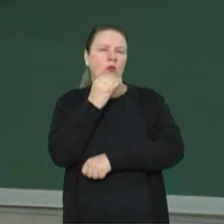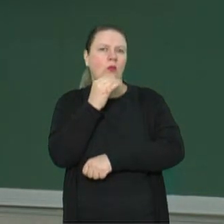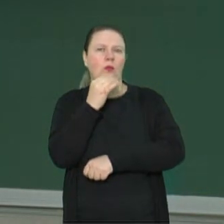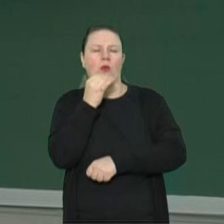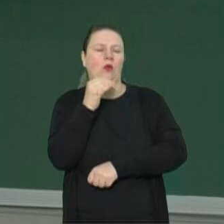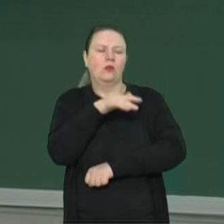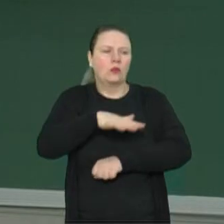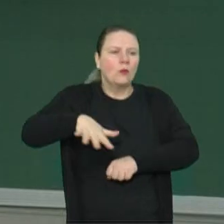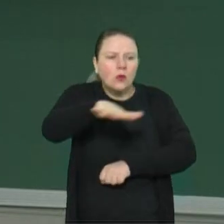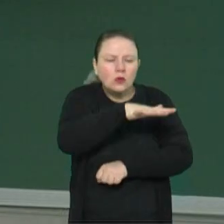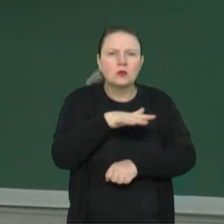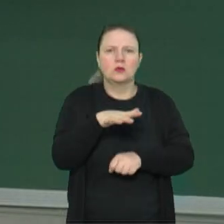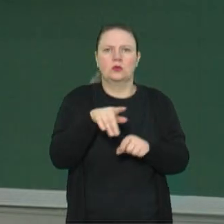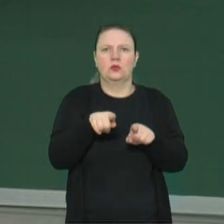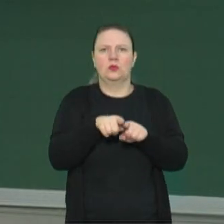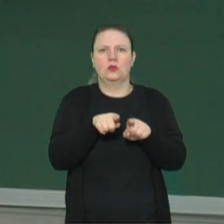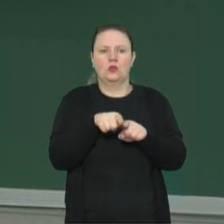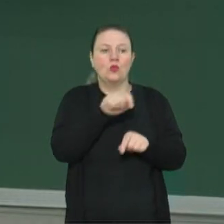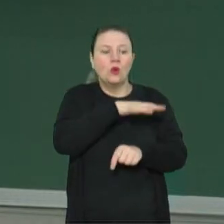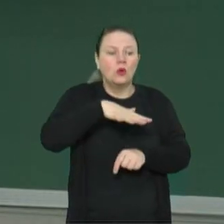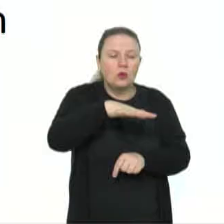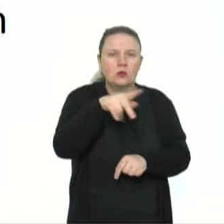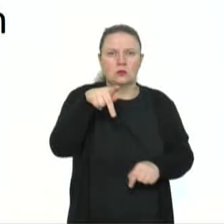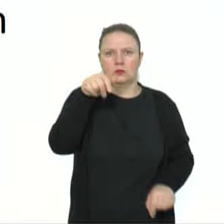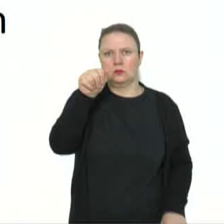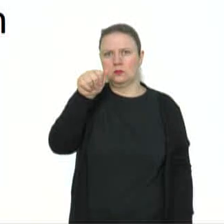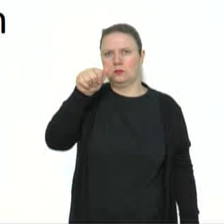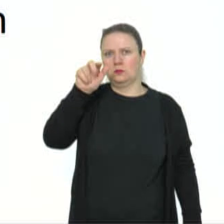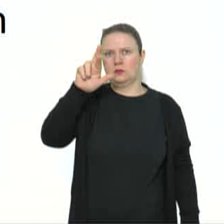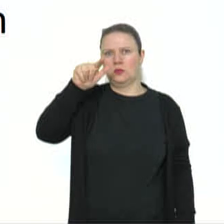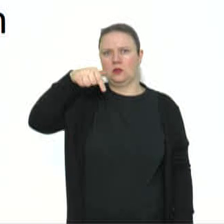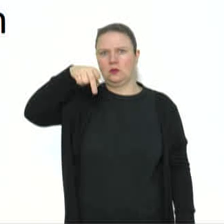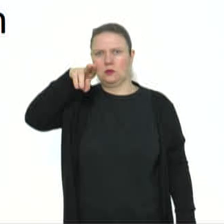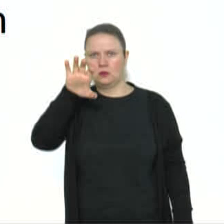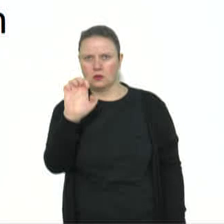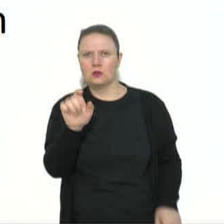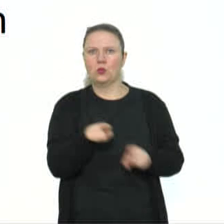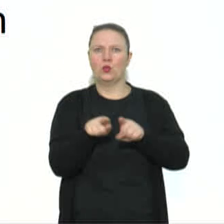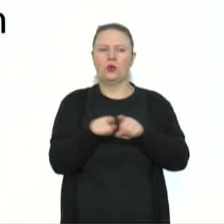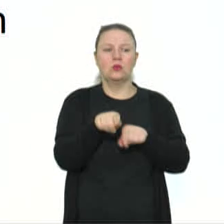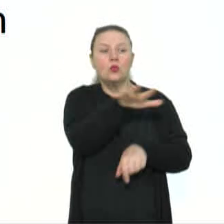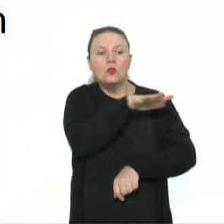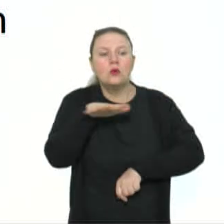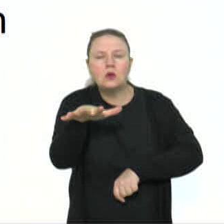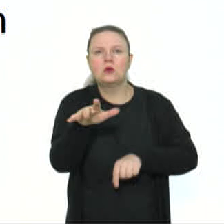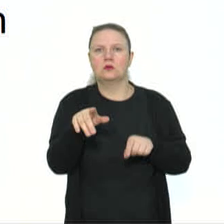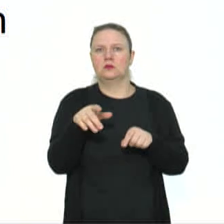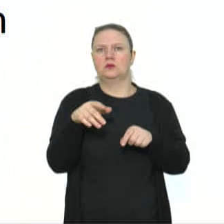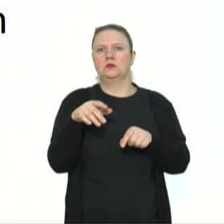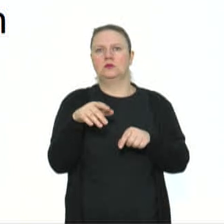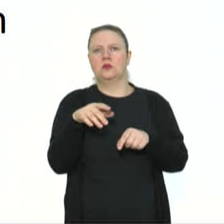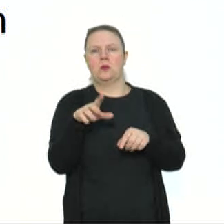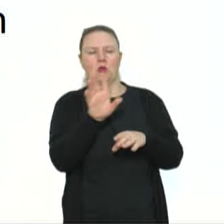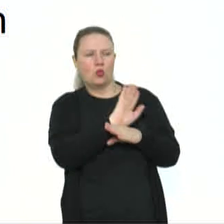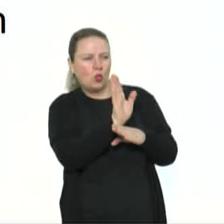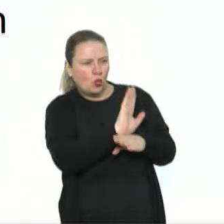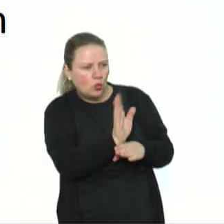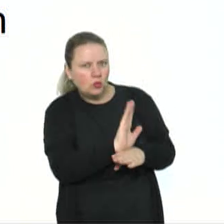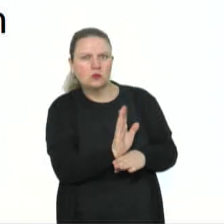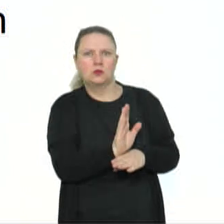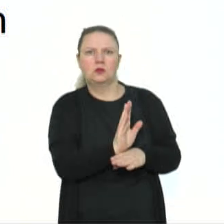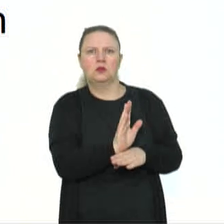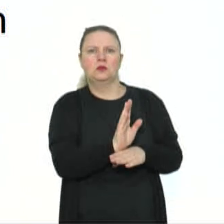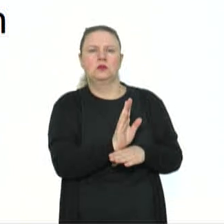dos Estados Unidos, que ele realizou essa escalada. Então, essa façanha, essa escalada, virou até um famoso documentário que foi até premiado